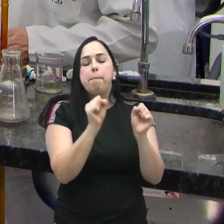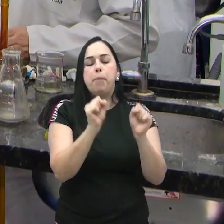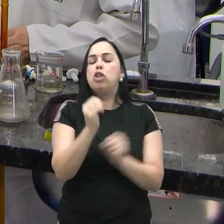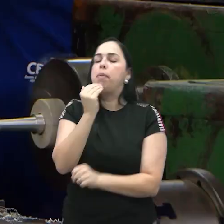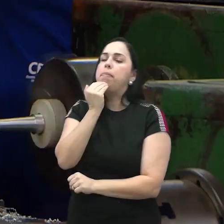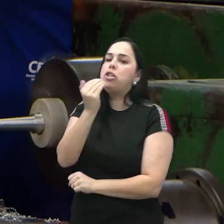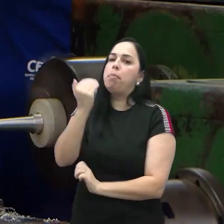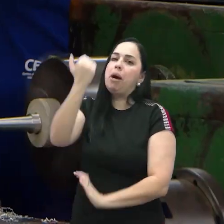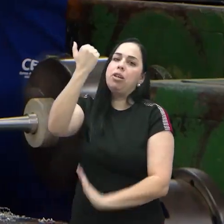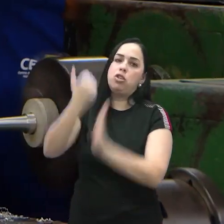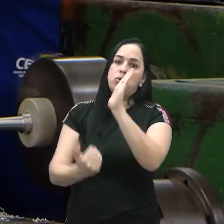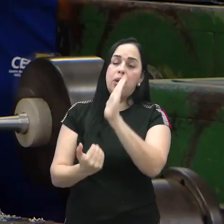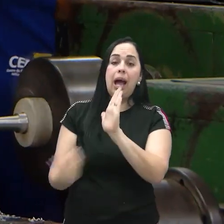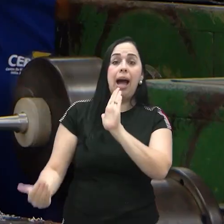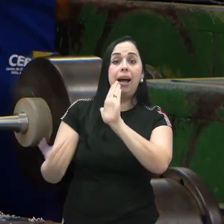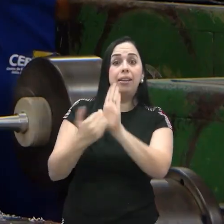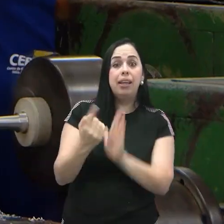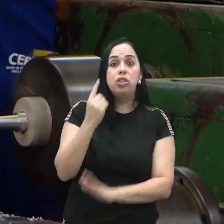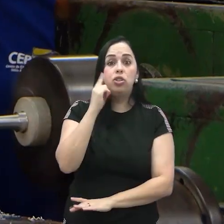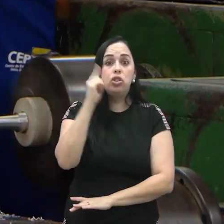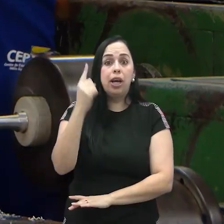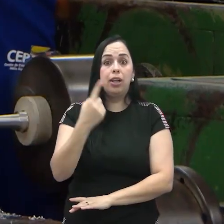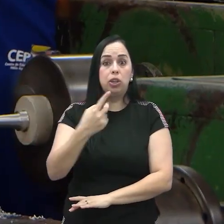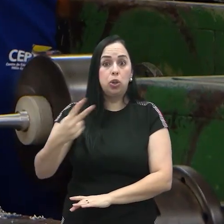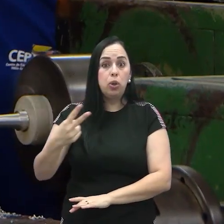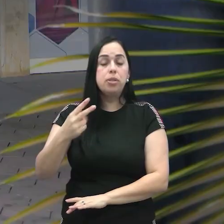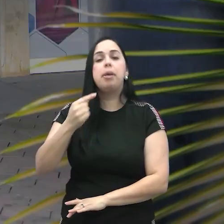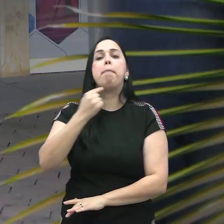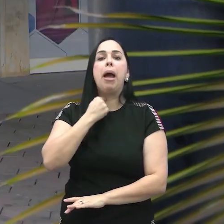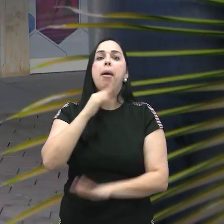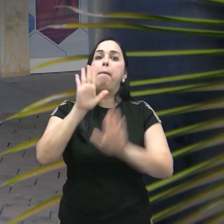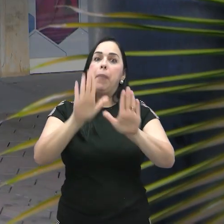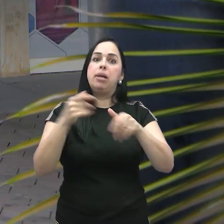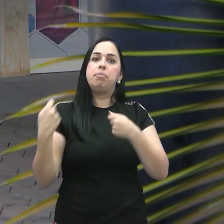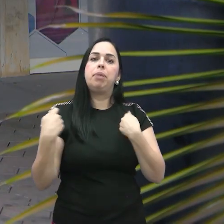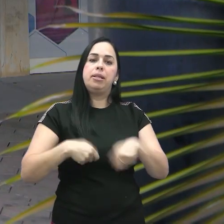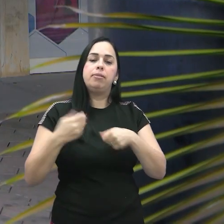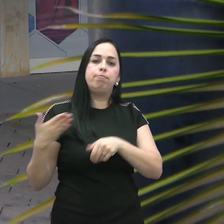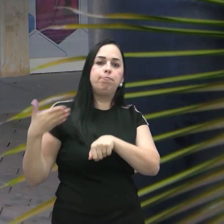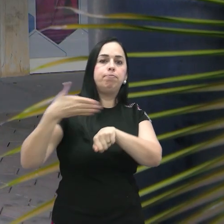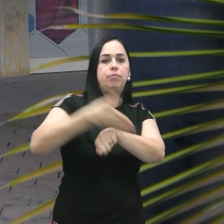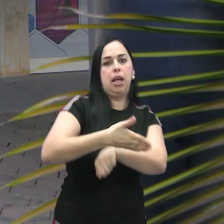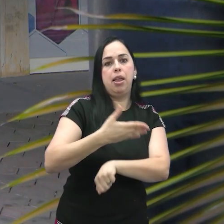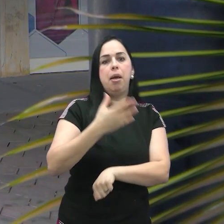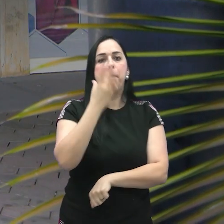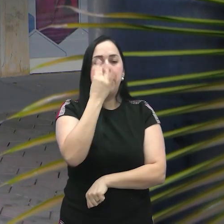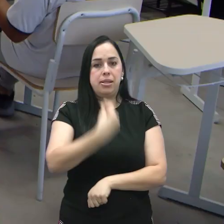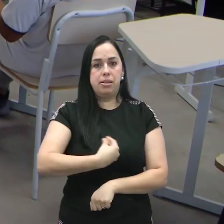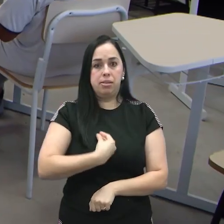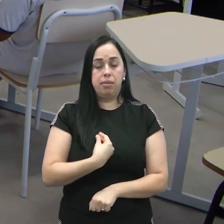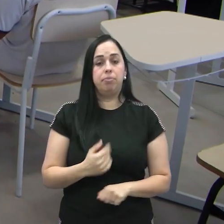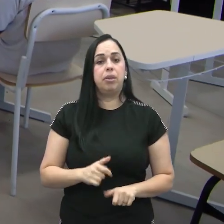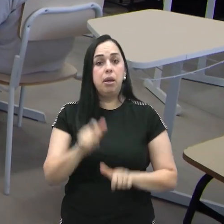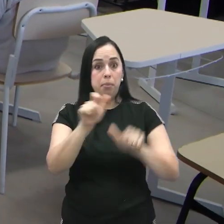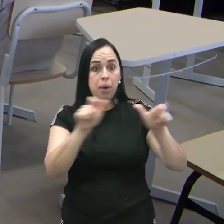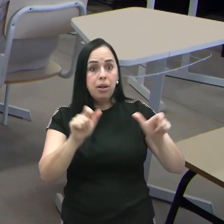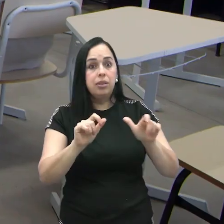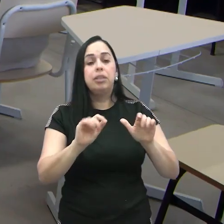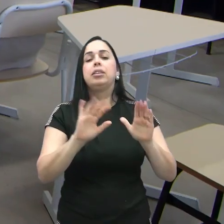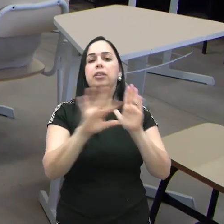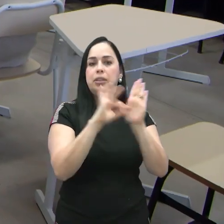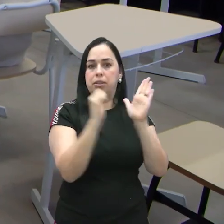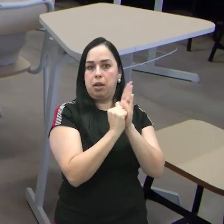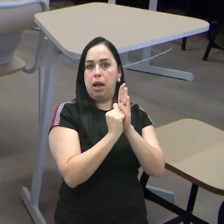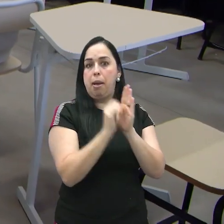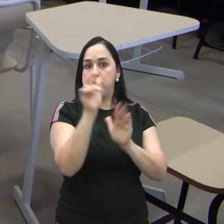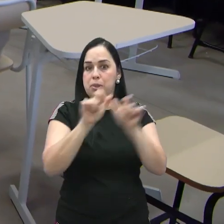para pagar podem solicitar isenção até o dia 12 de maio, de forma presencial, na sede do CEPAS. Podem se inscrever